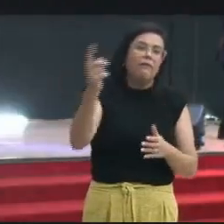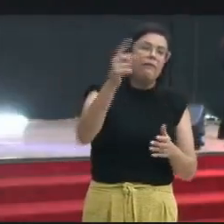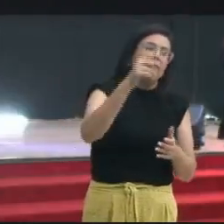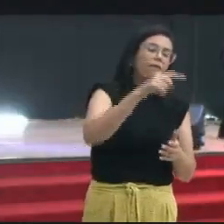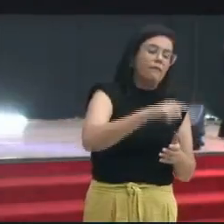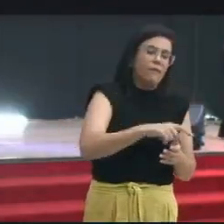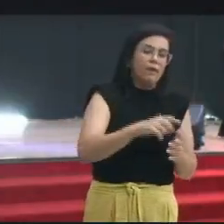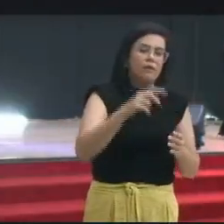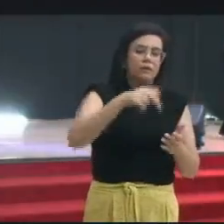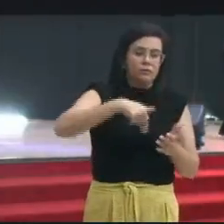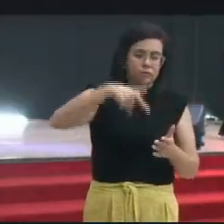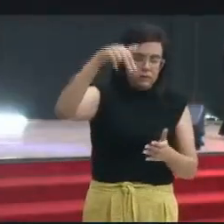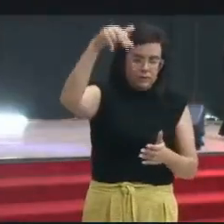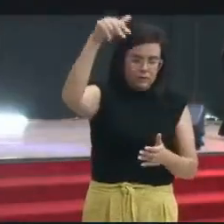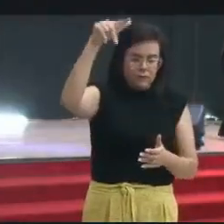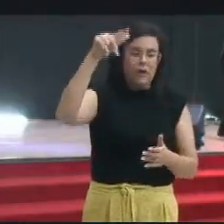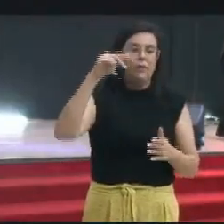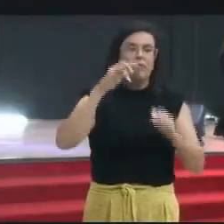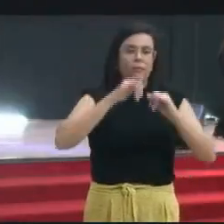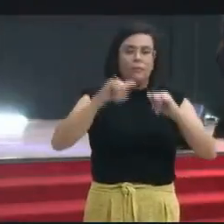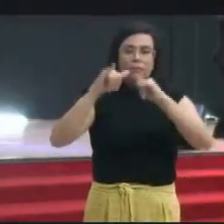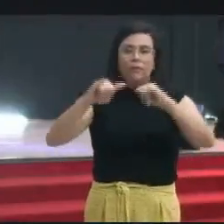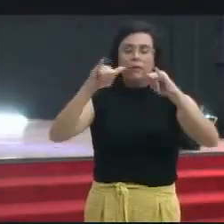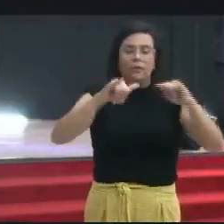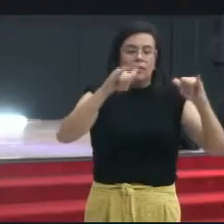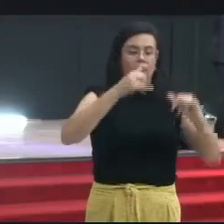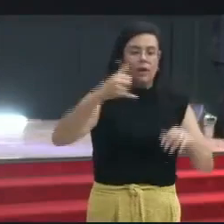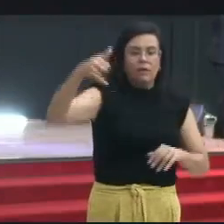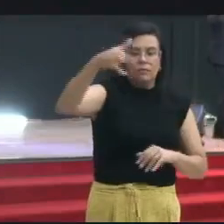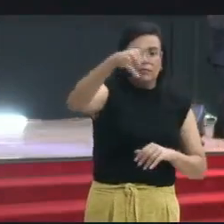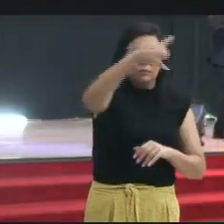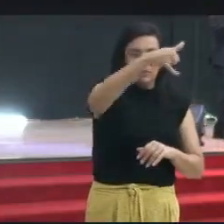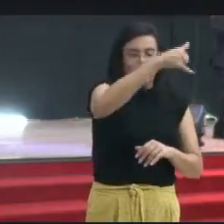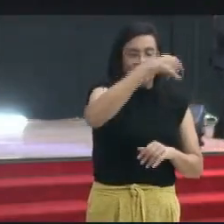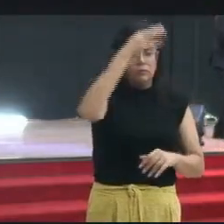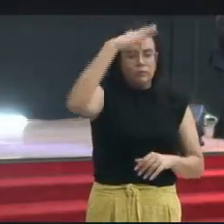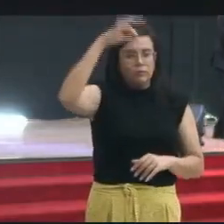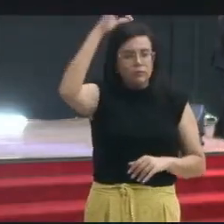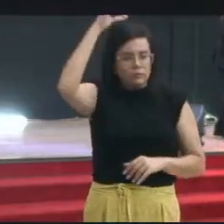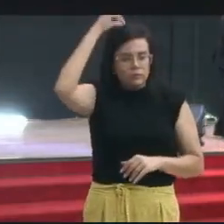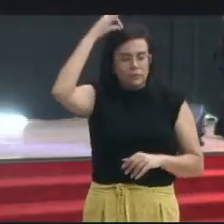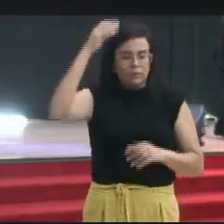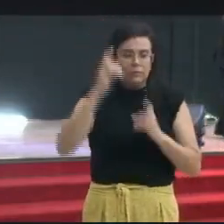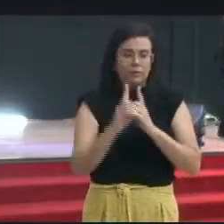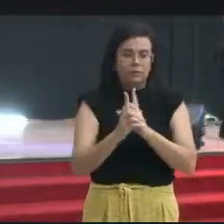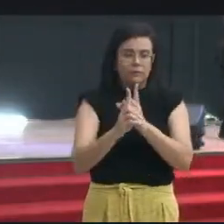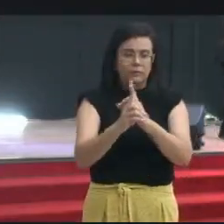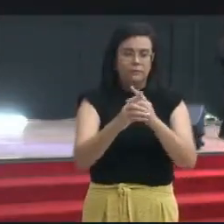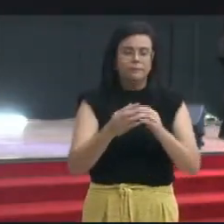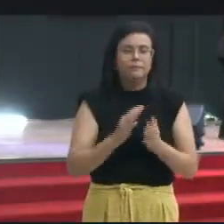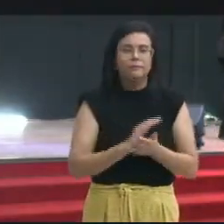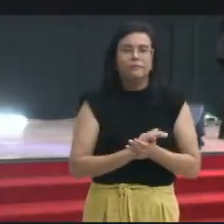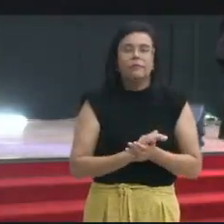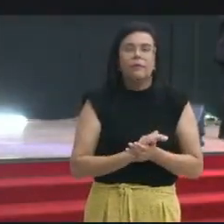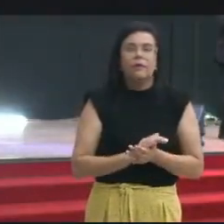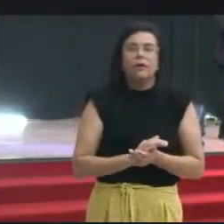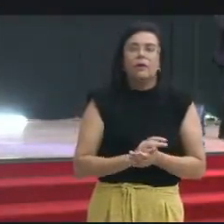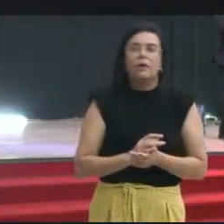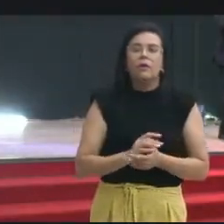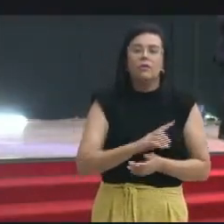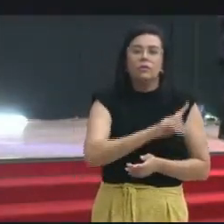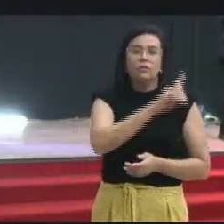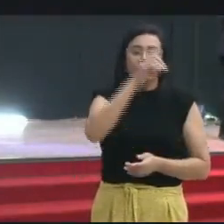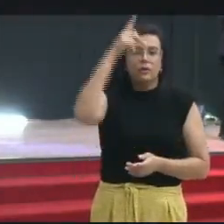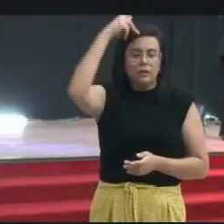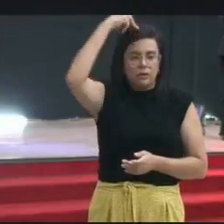a unção do Espírito Santo. E o que é mais lindo, alguns estudiosos concordam que o dia de